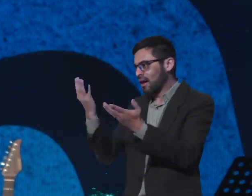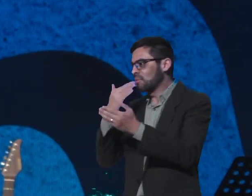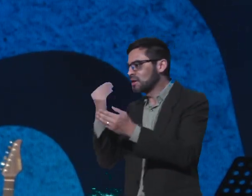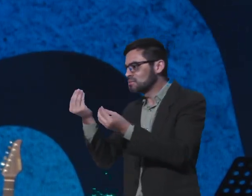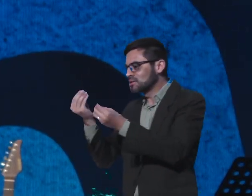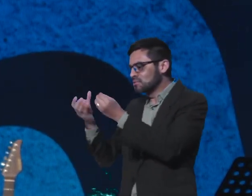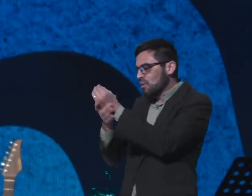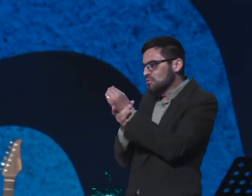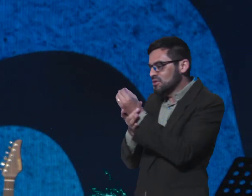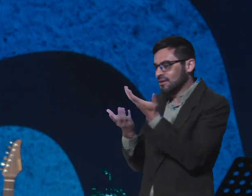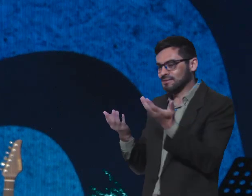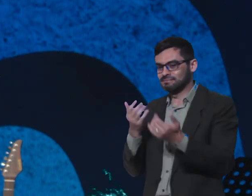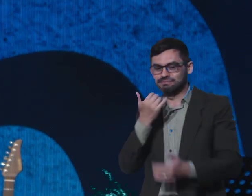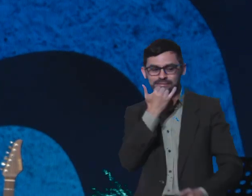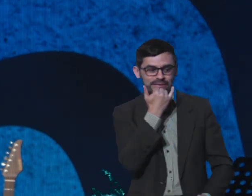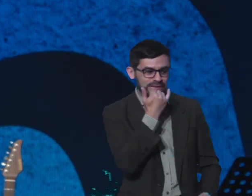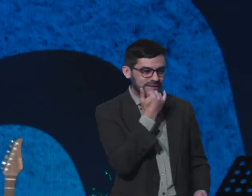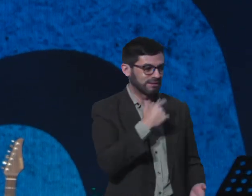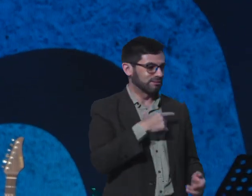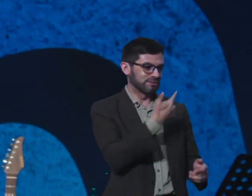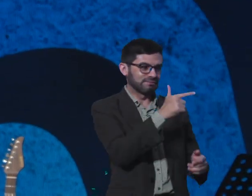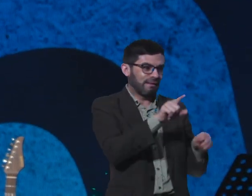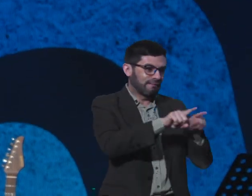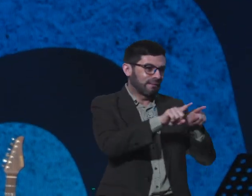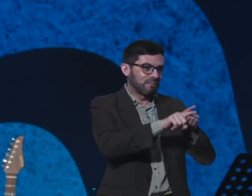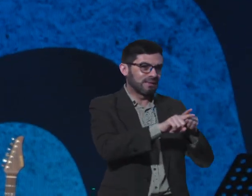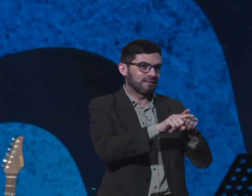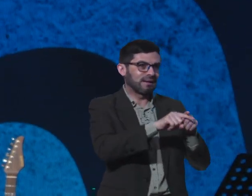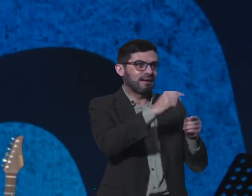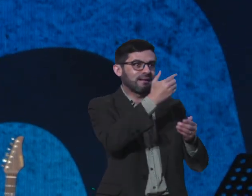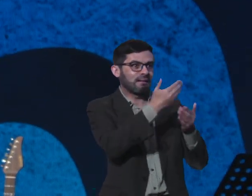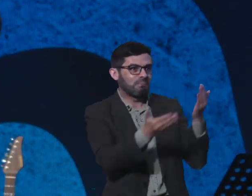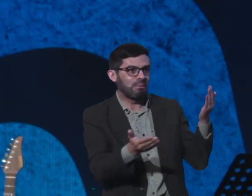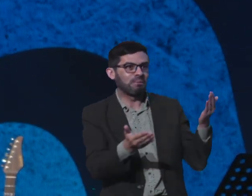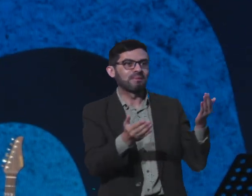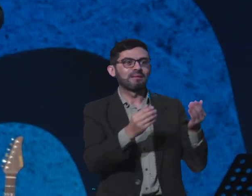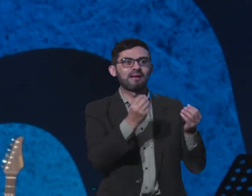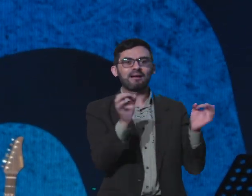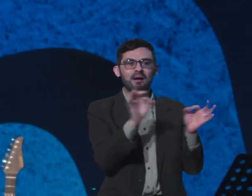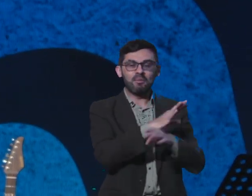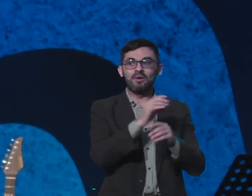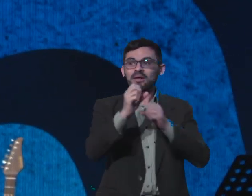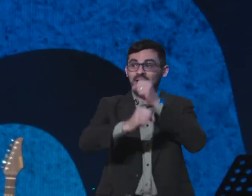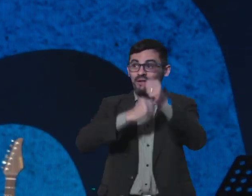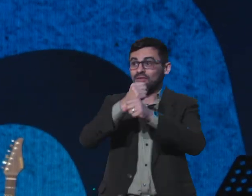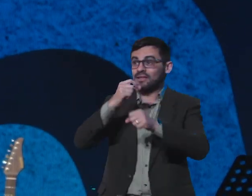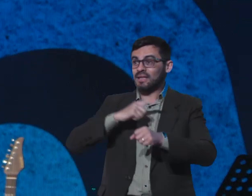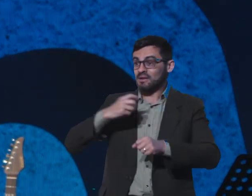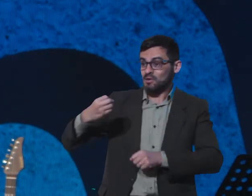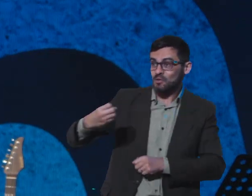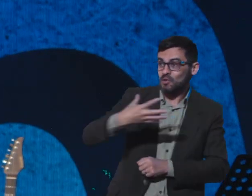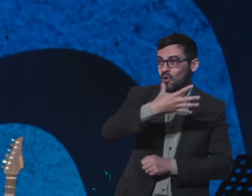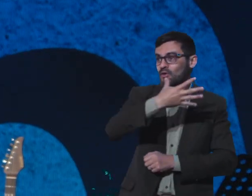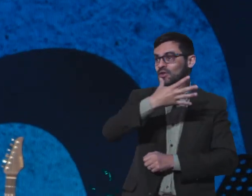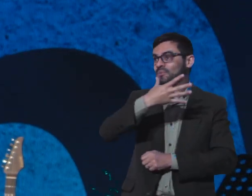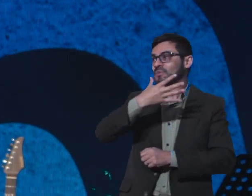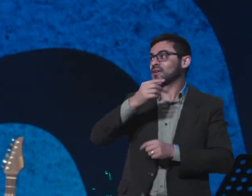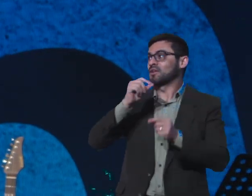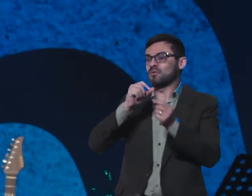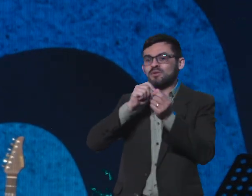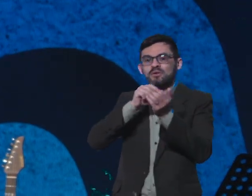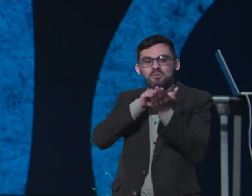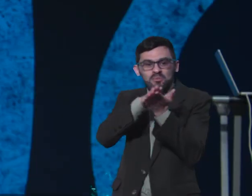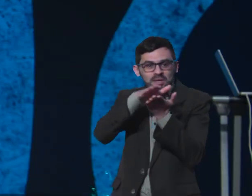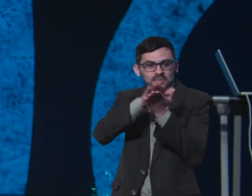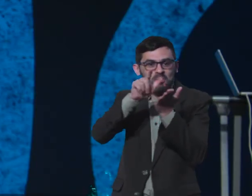Eu falava, meu irmão, nem eu fiquei com a tal da pulseira. Mas calma, ano que vem tem coisa nova. Aí inventei de imprimir um